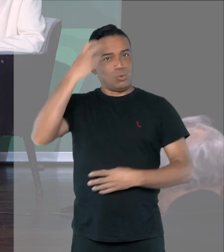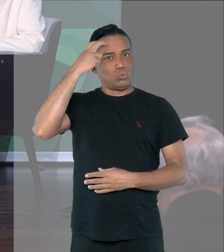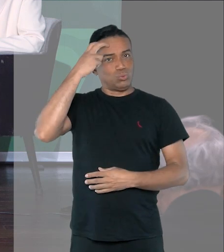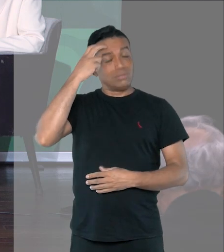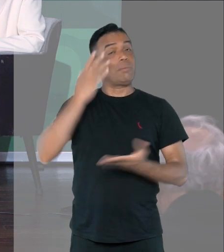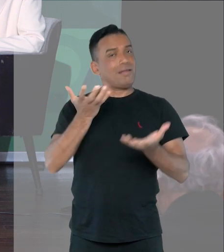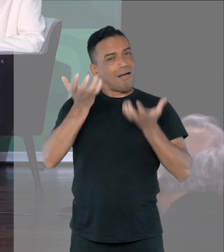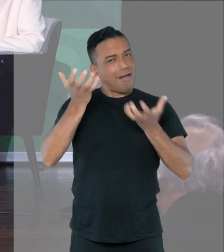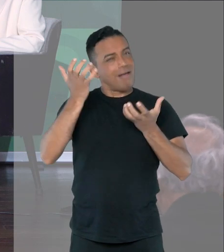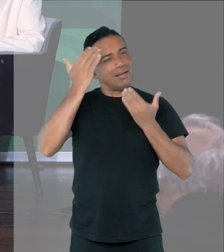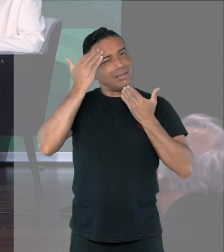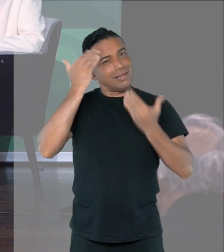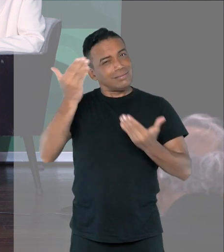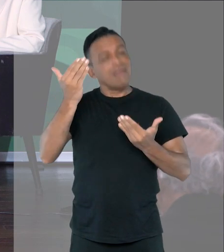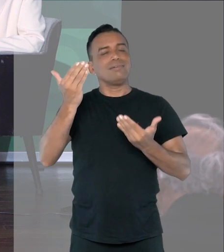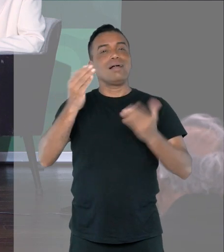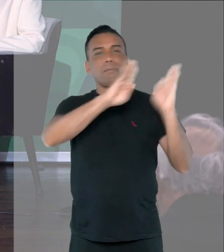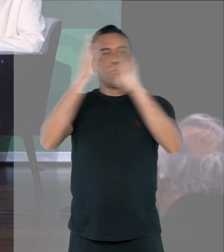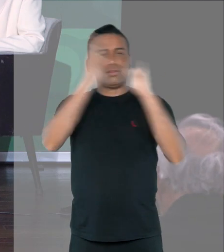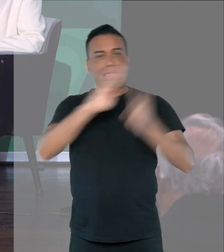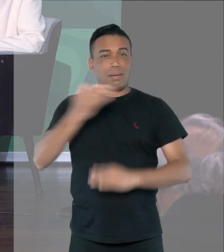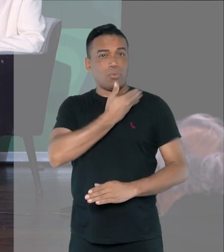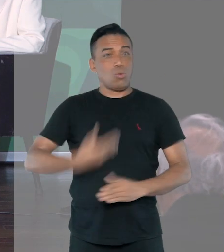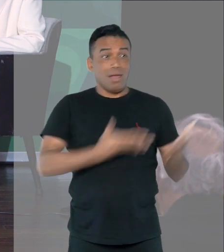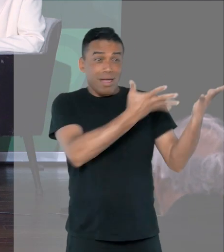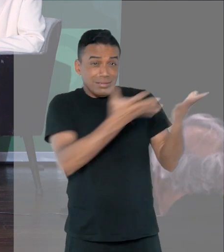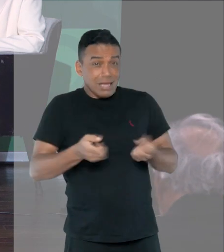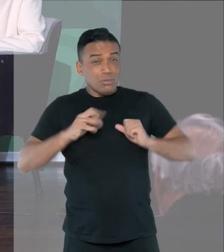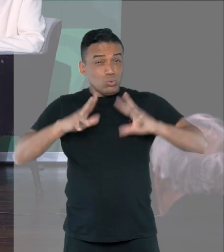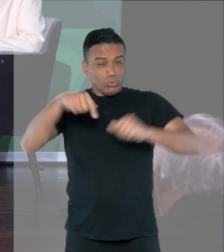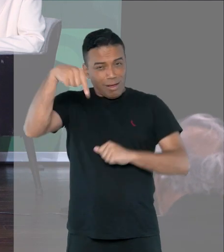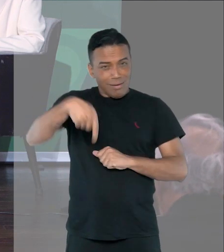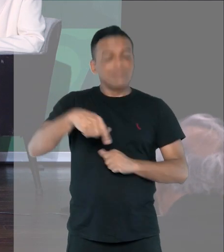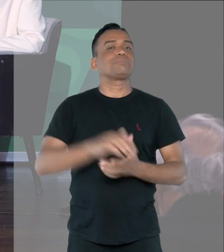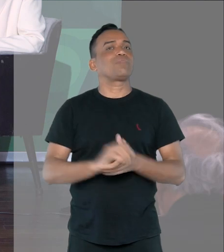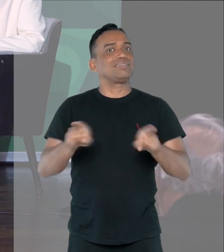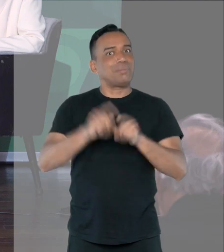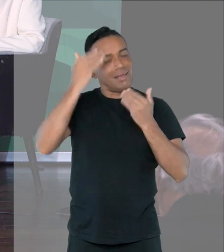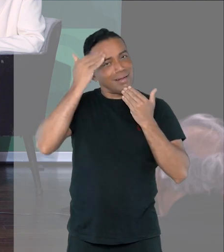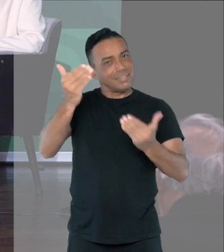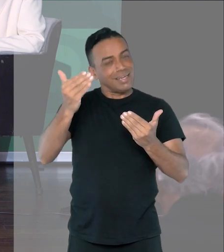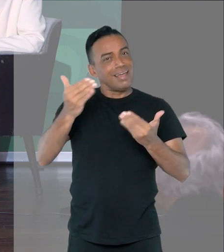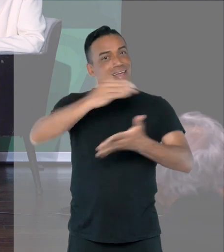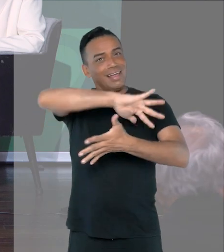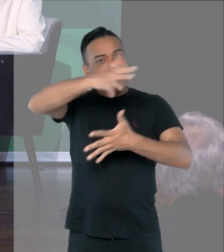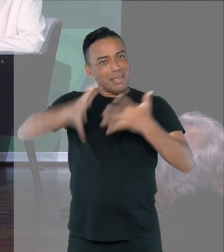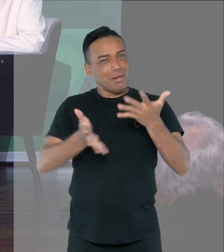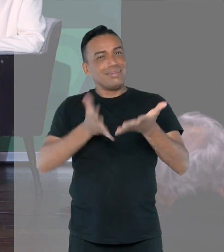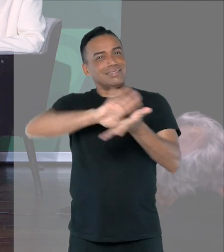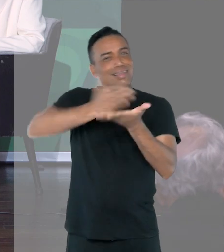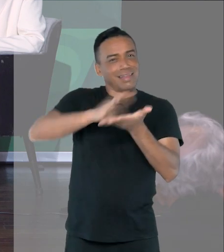quero agradecer à Biblioteca Pública, que sempre nos recebe aqui tão bem. Agradecer também o nosso intérprete de